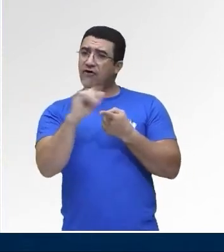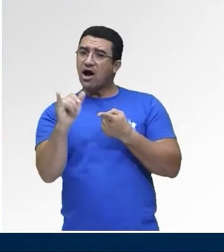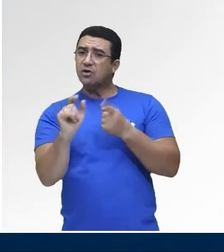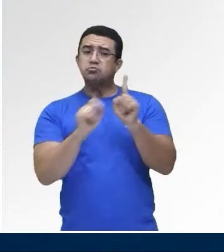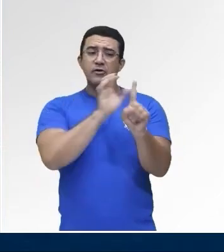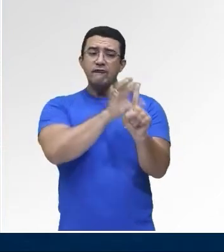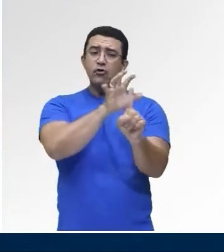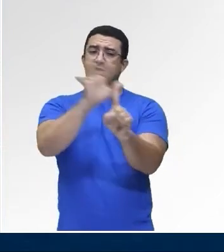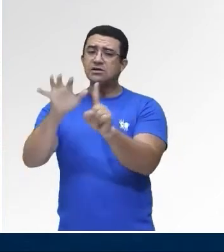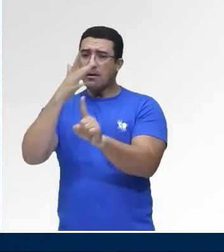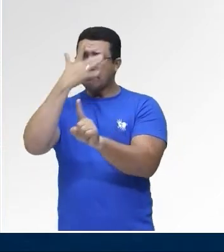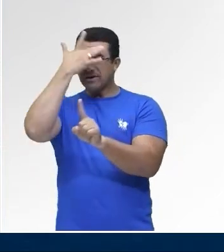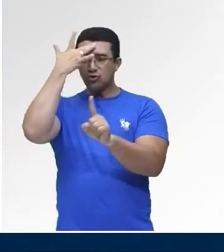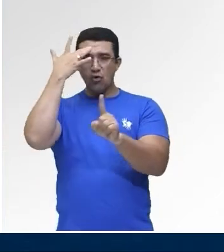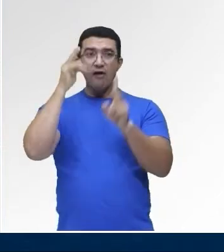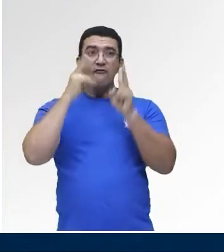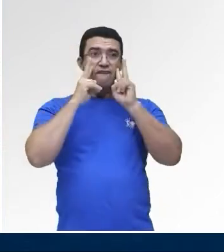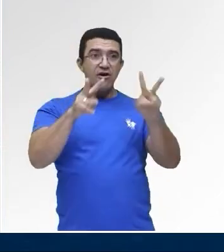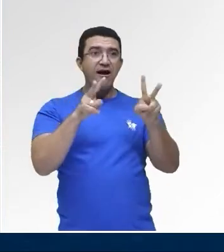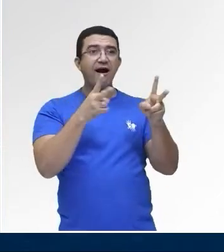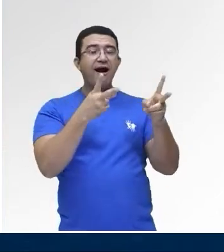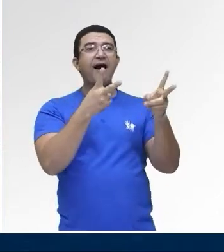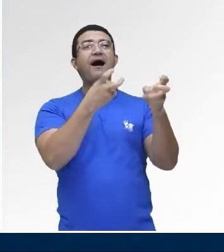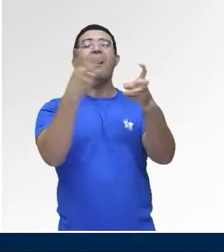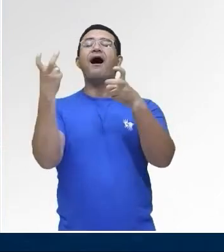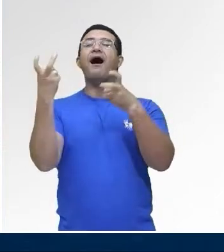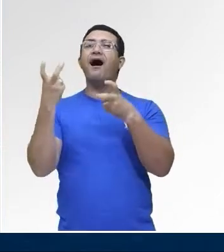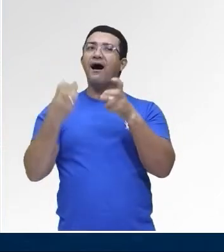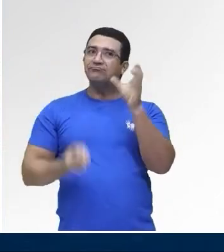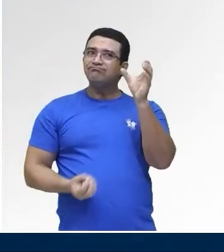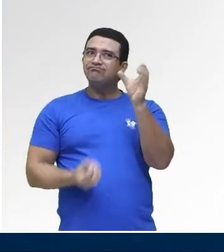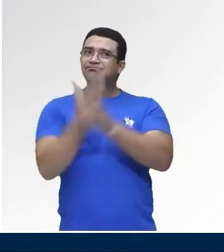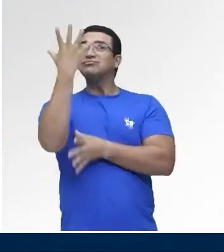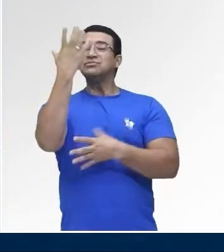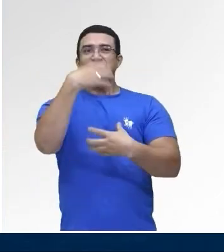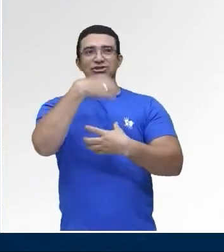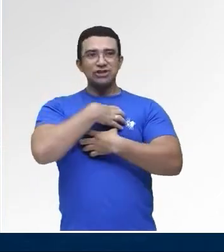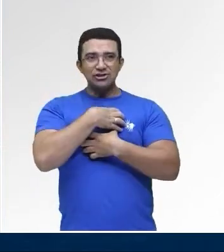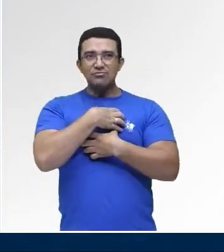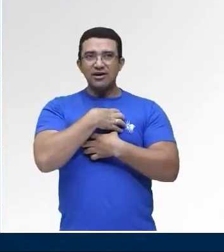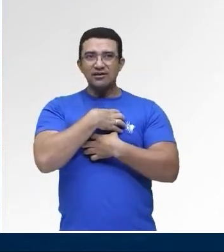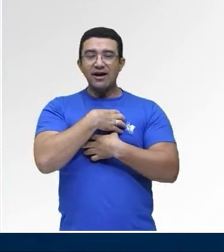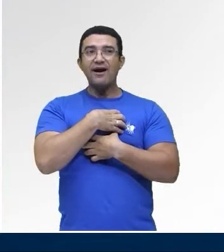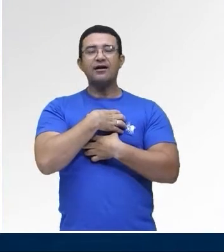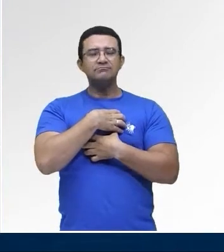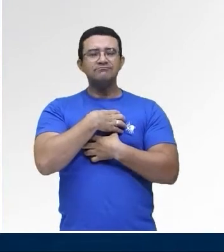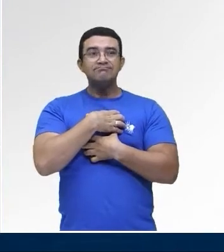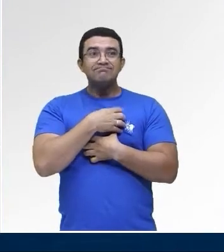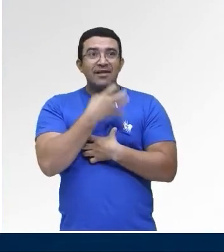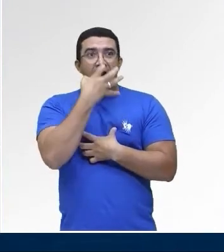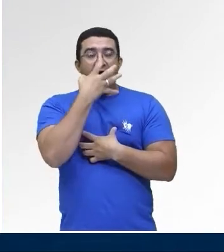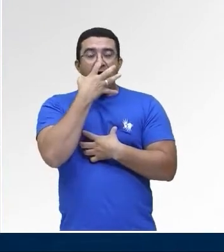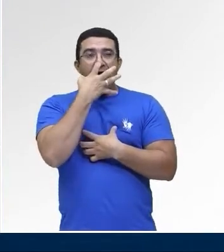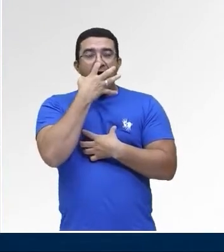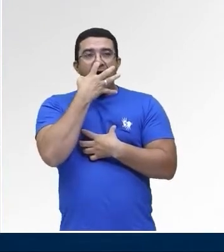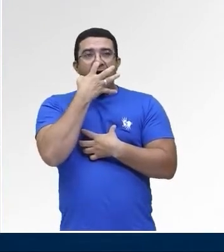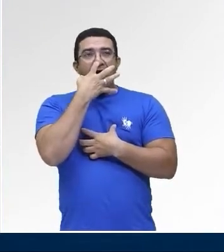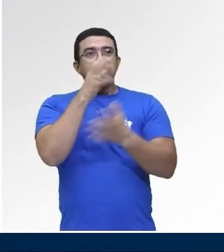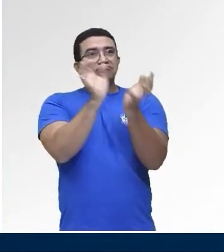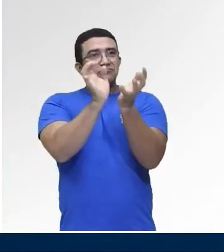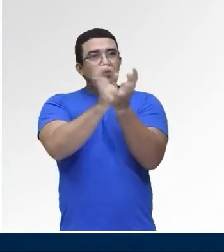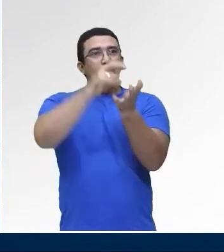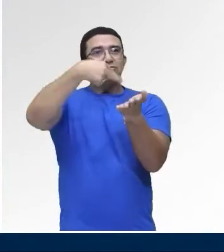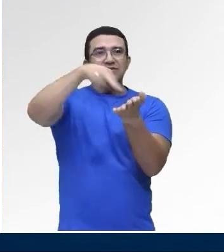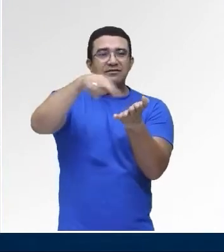no observador um sentimento de admiração, né? Quem não gosta de ver um grupo de dança dançando, né?